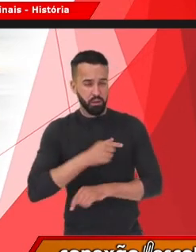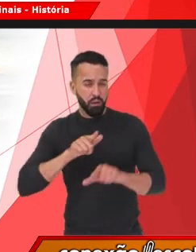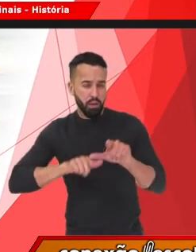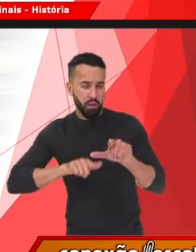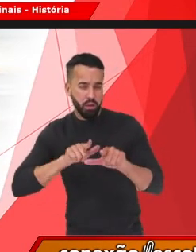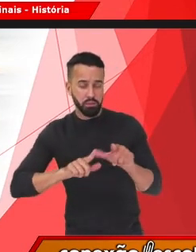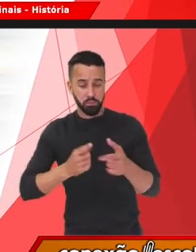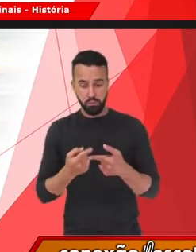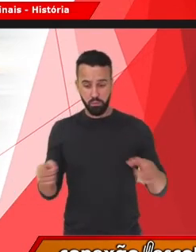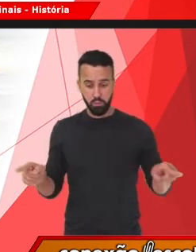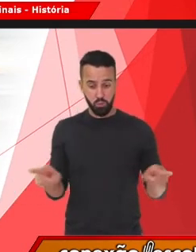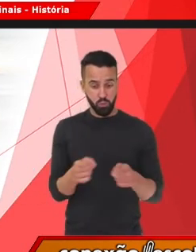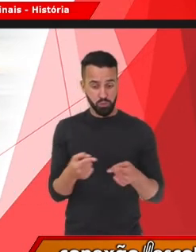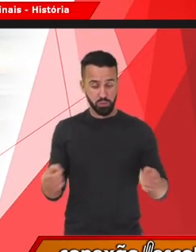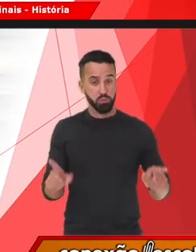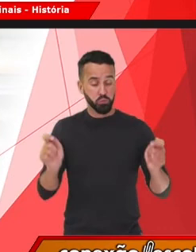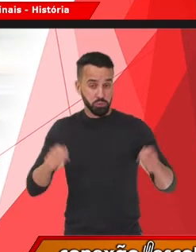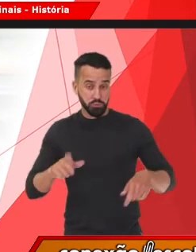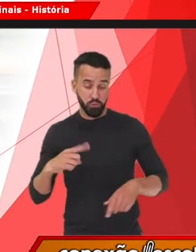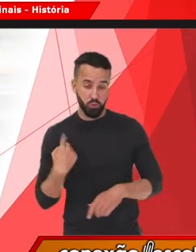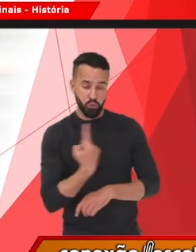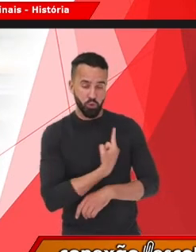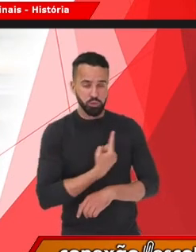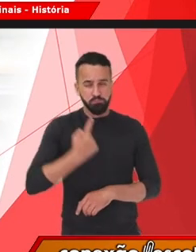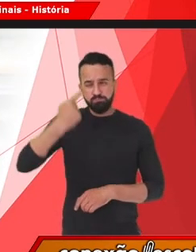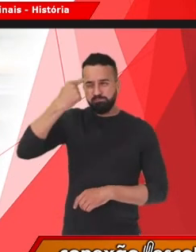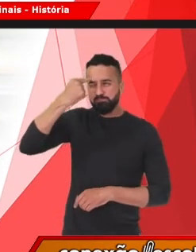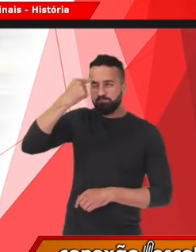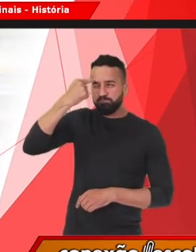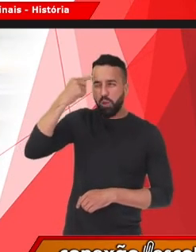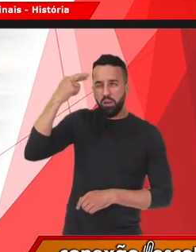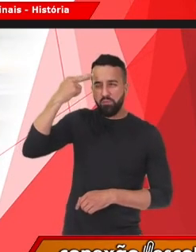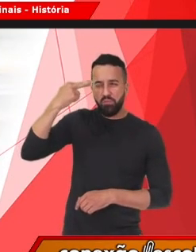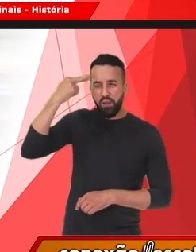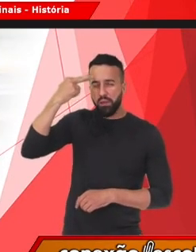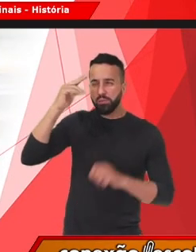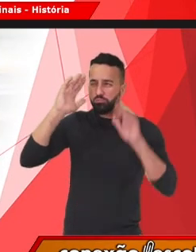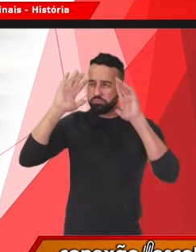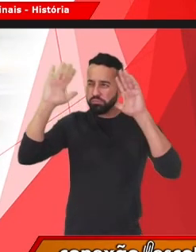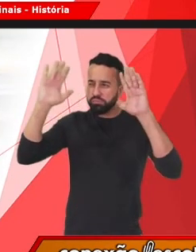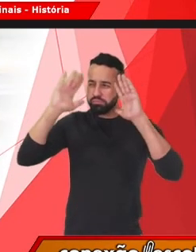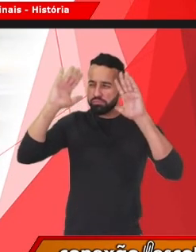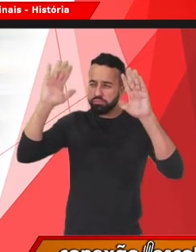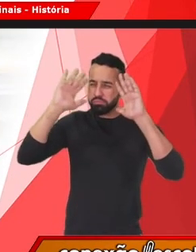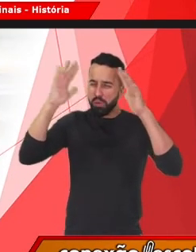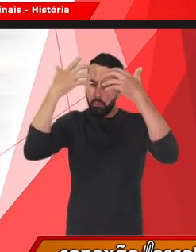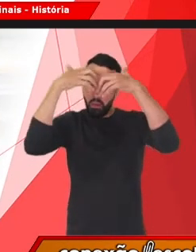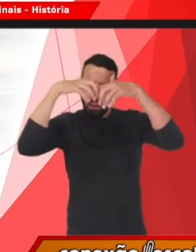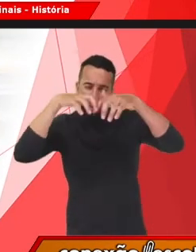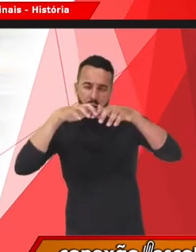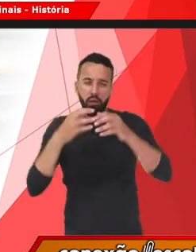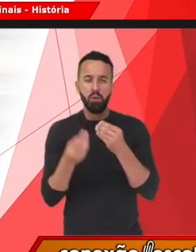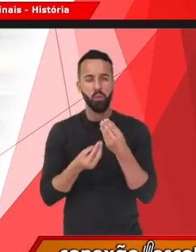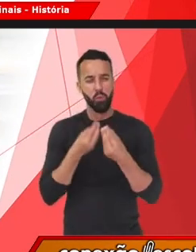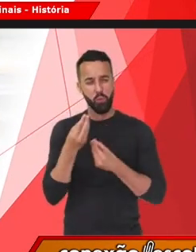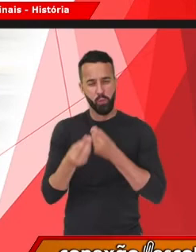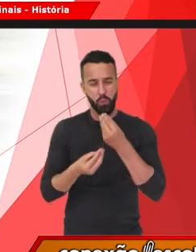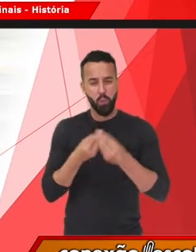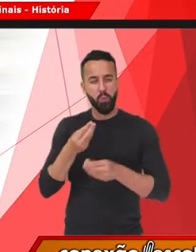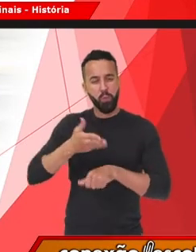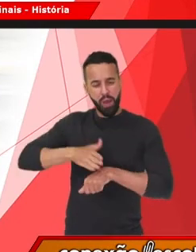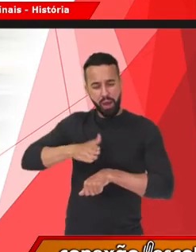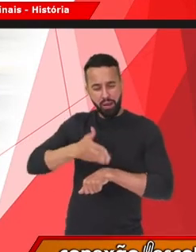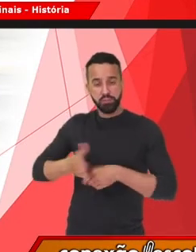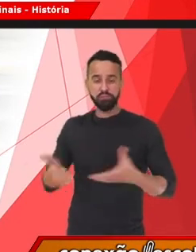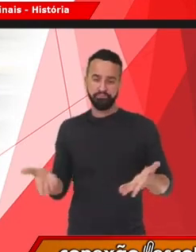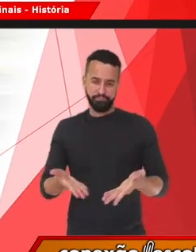como fonte para podermos fazer uma reflexão sobre algumas práticas ainda presentes na